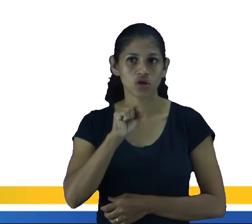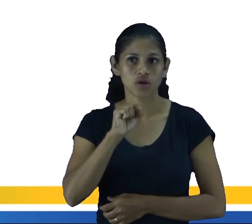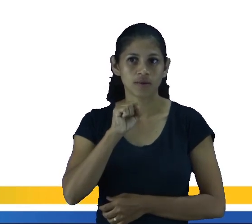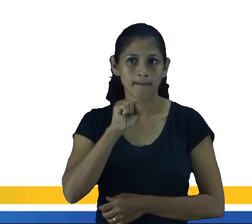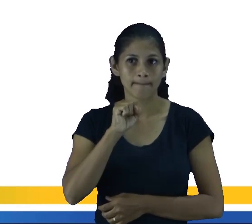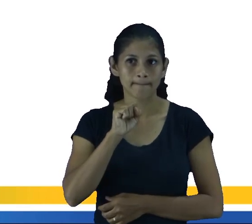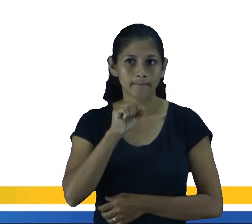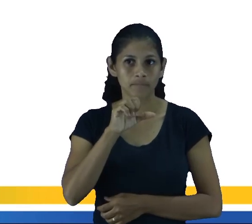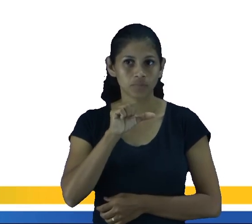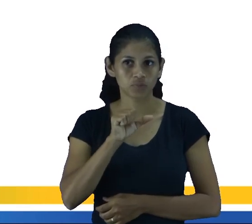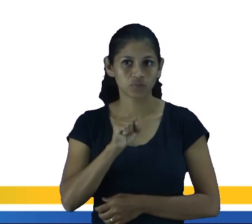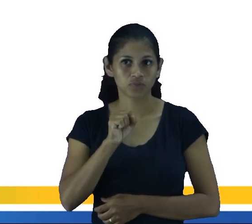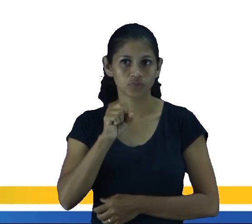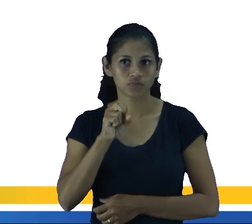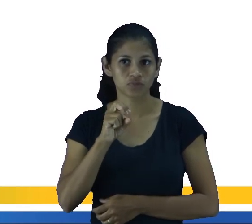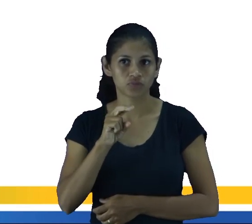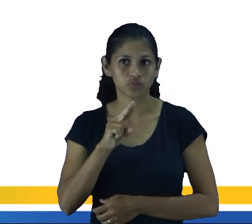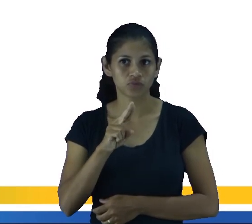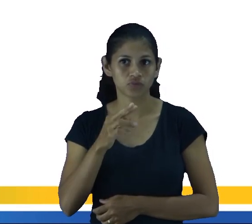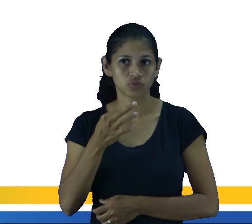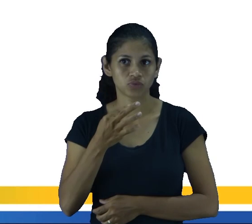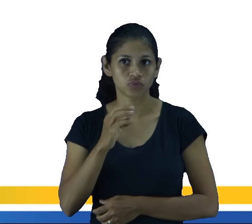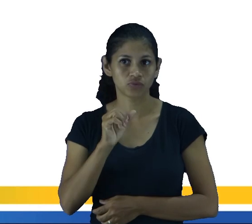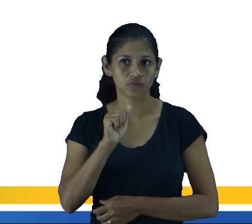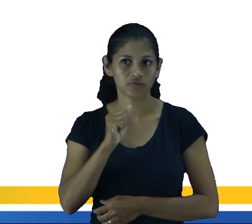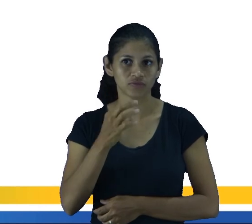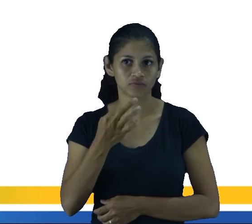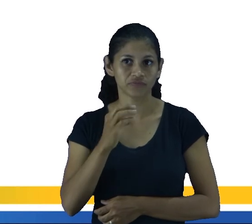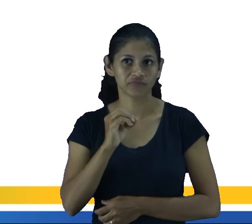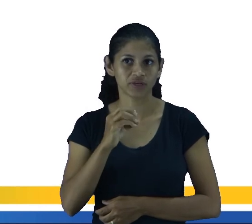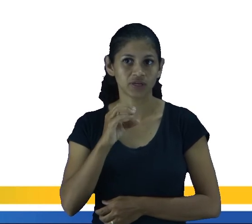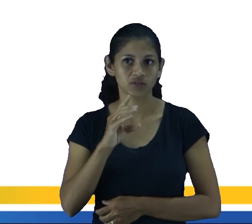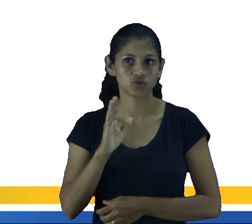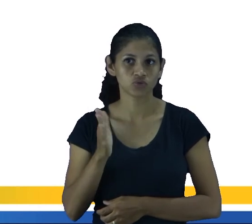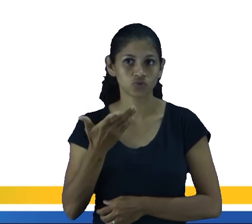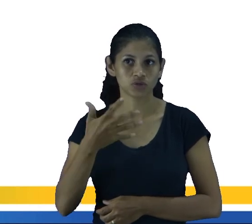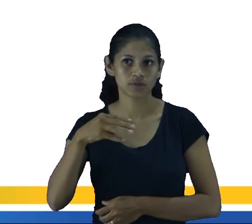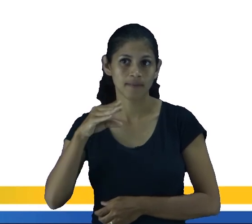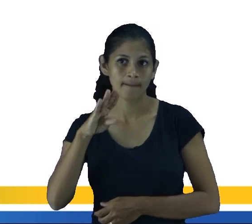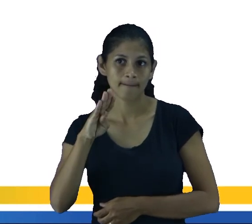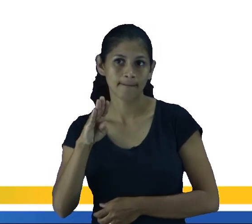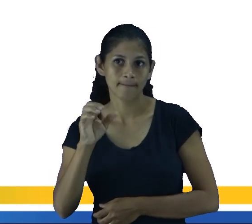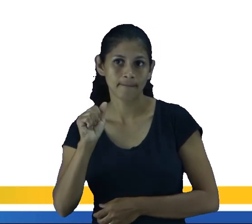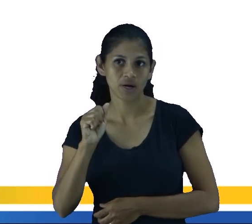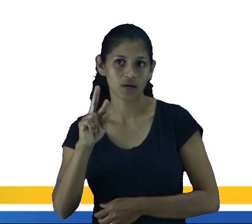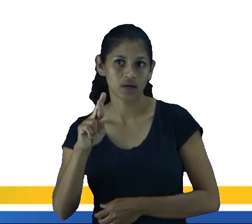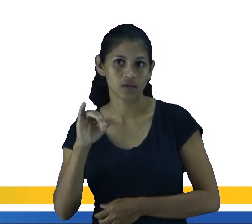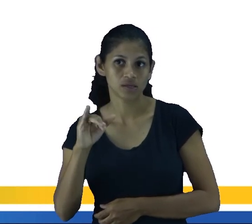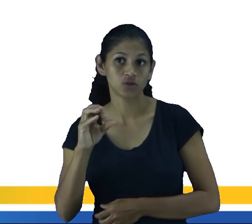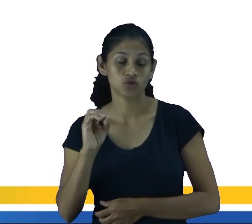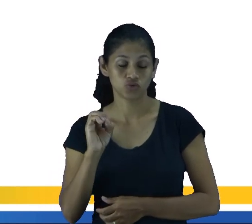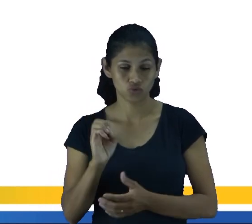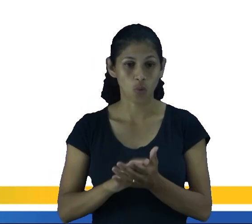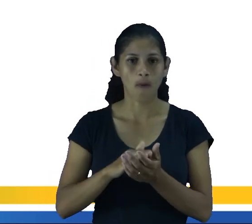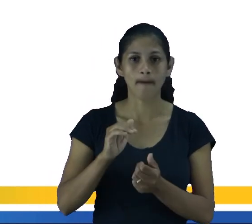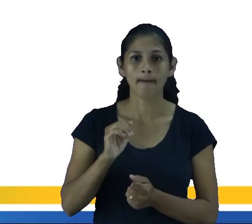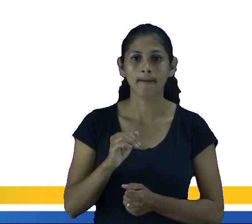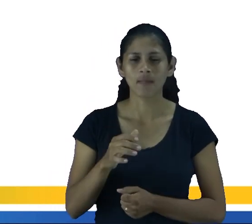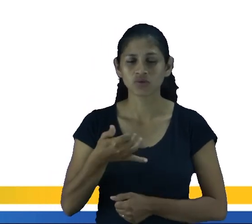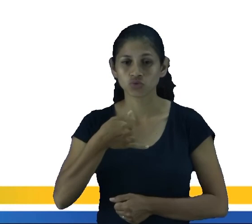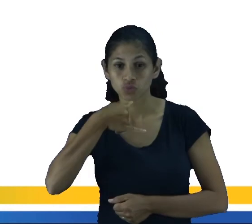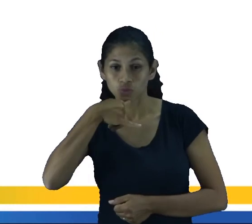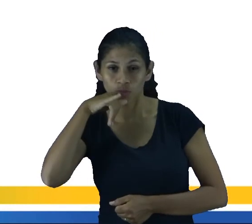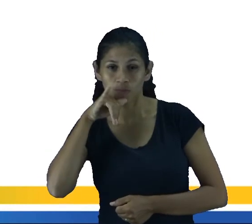água, que não se dissolve, mesmo na presença de ácidos. As mortes que ocorreram,